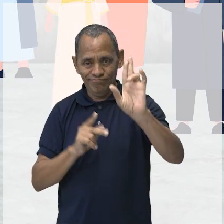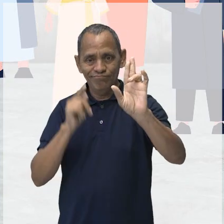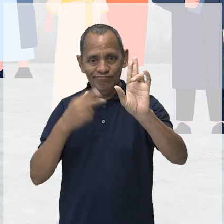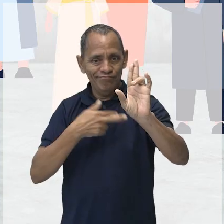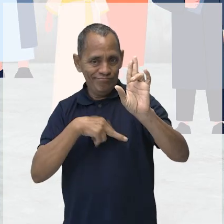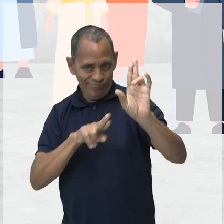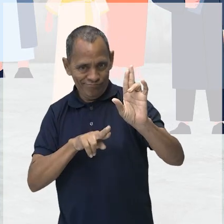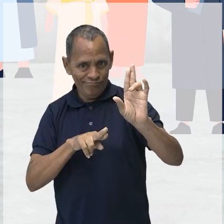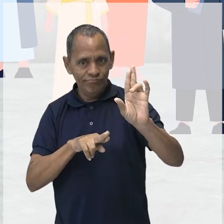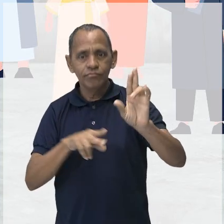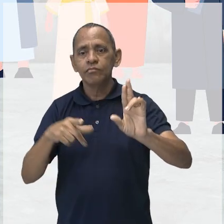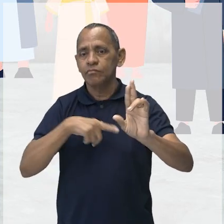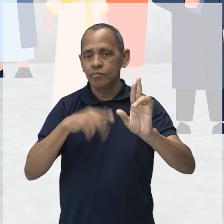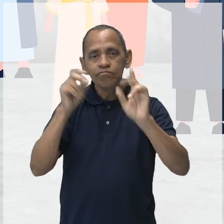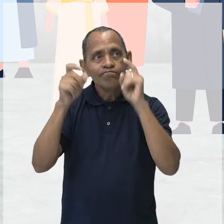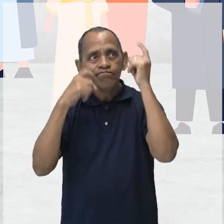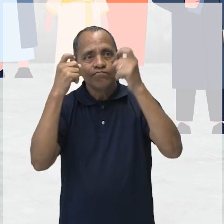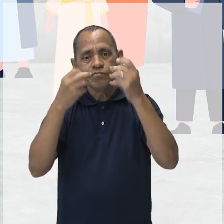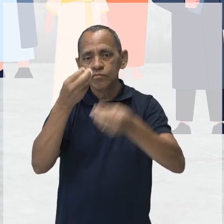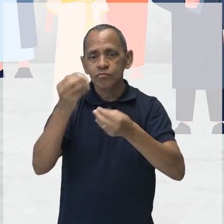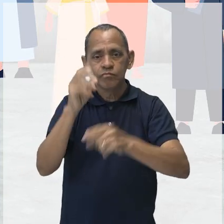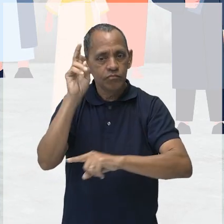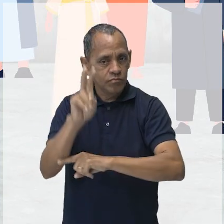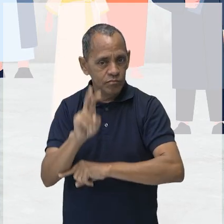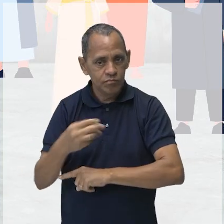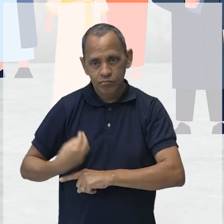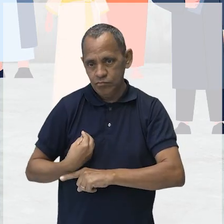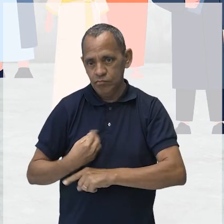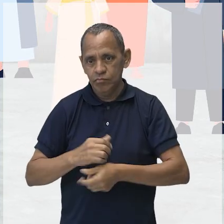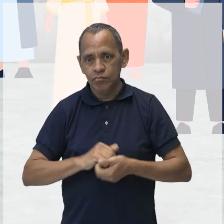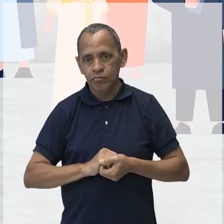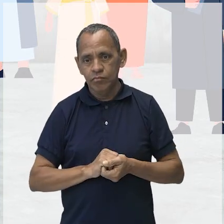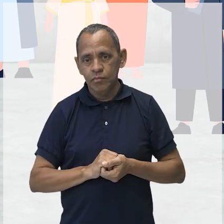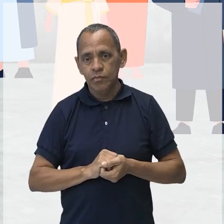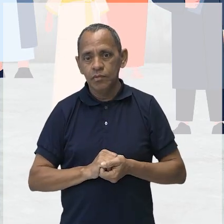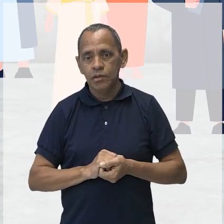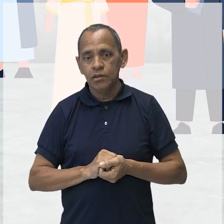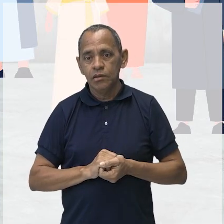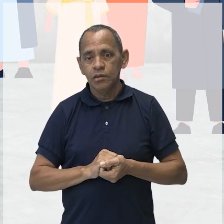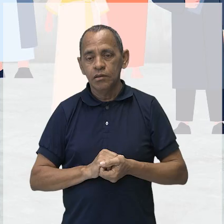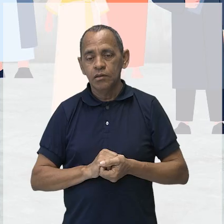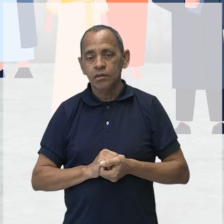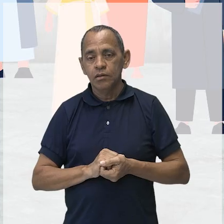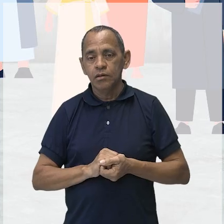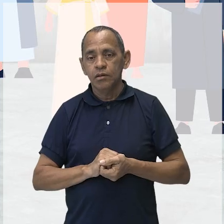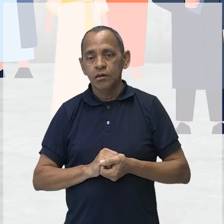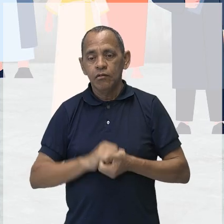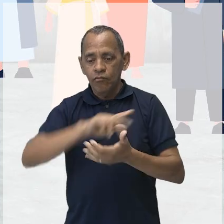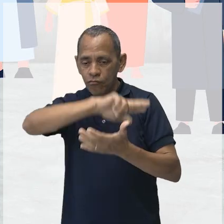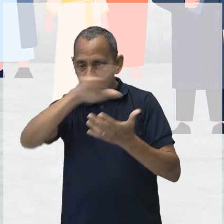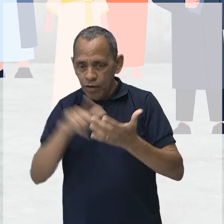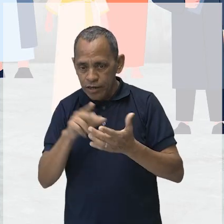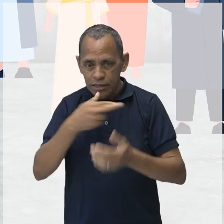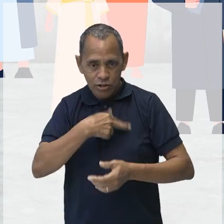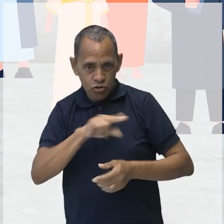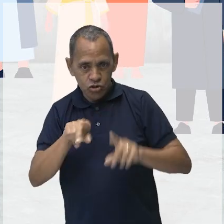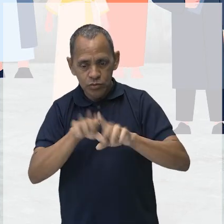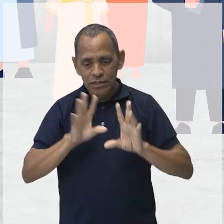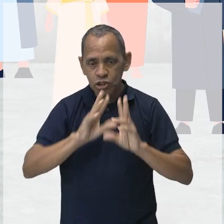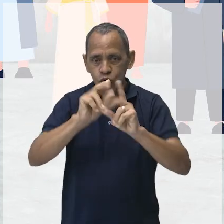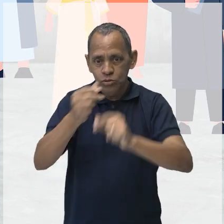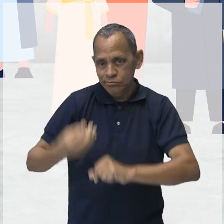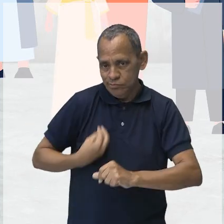junto de mim, eles têm essa preocupação com a preservação da vida. Para as diferentes religiões, todas as vidas